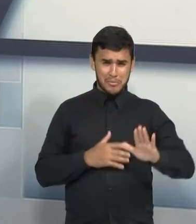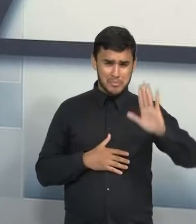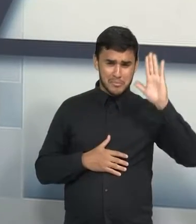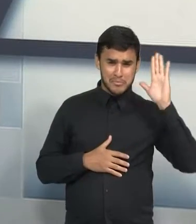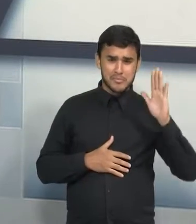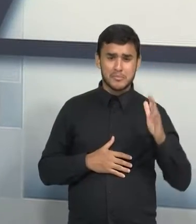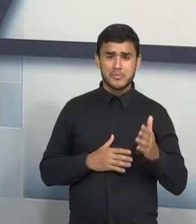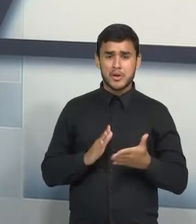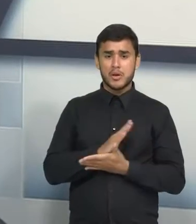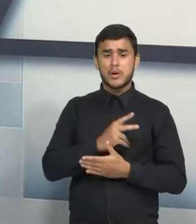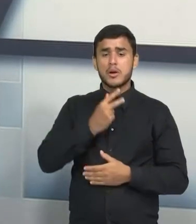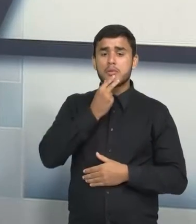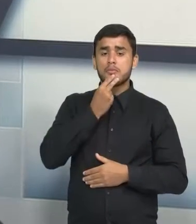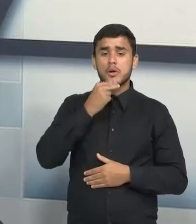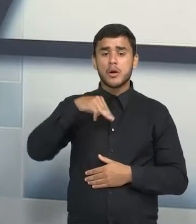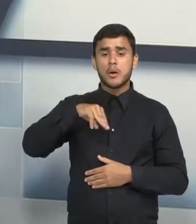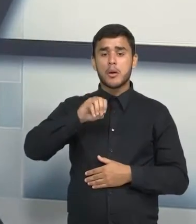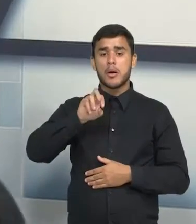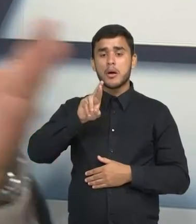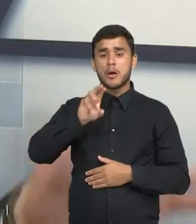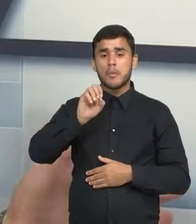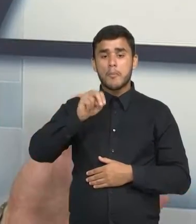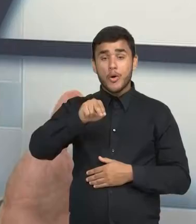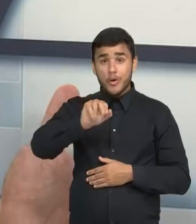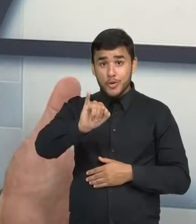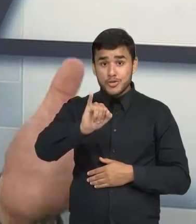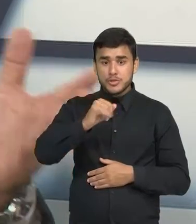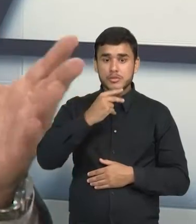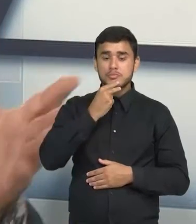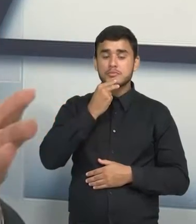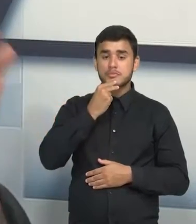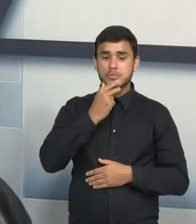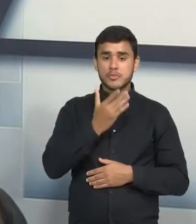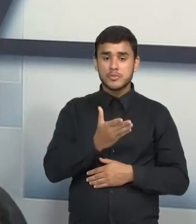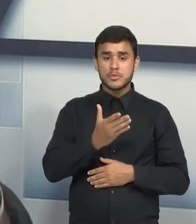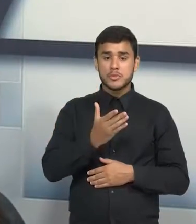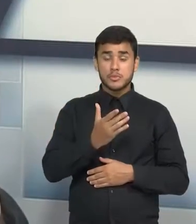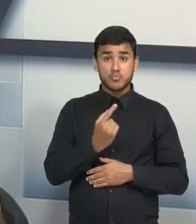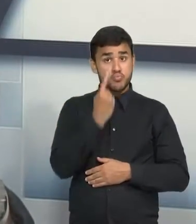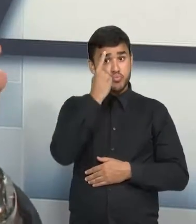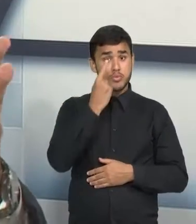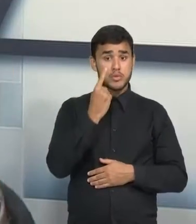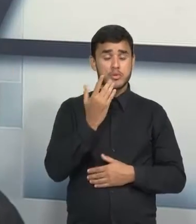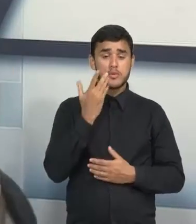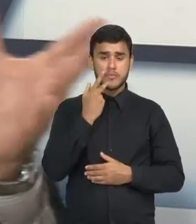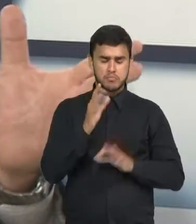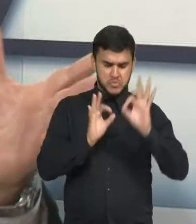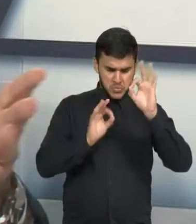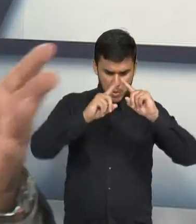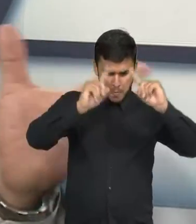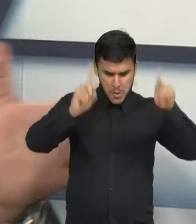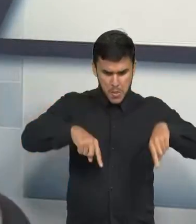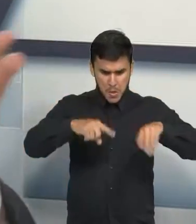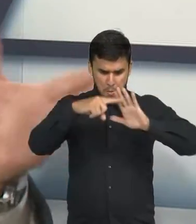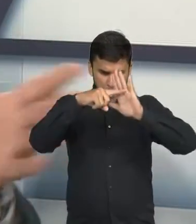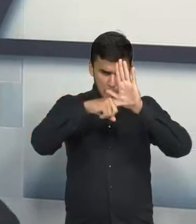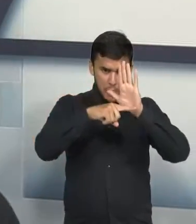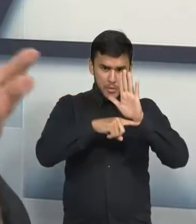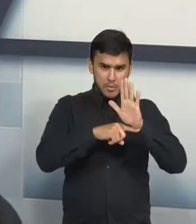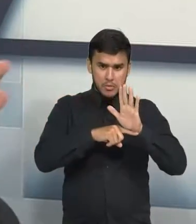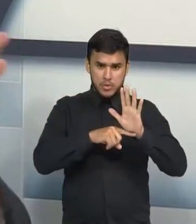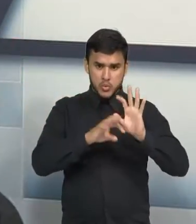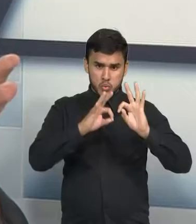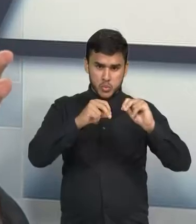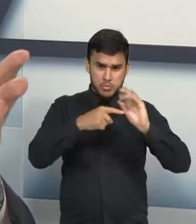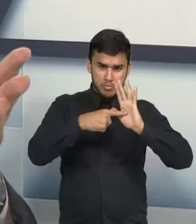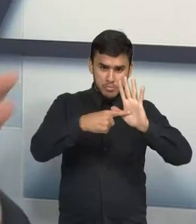outros que prometeram, o Moroni fez um plano de segurança espetacular. Ainda bem que não foi o Roberto Cláudio, foi o Moroni. Montou lá as figurinhas,